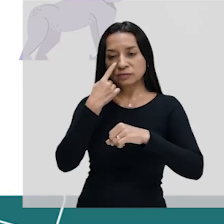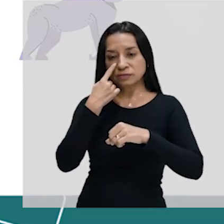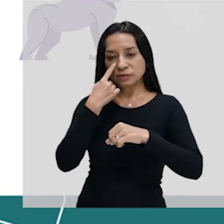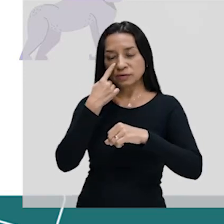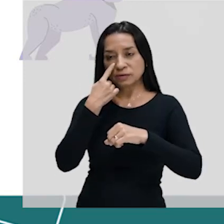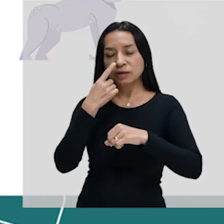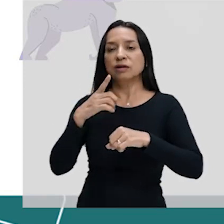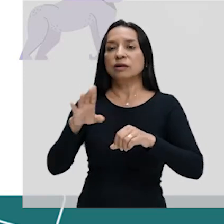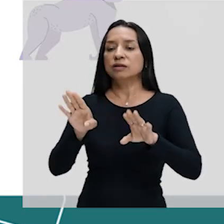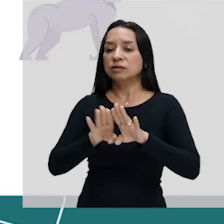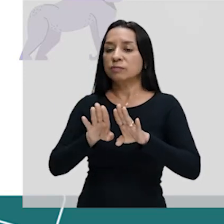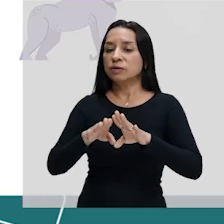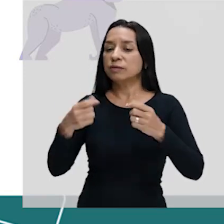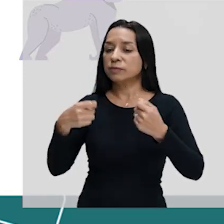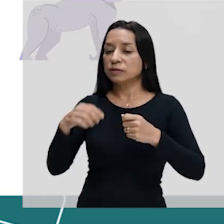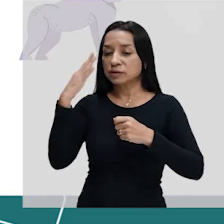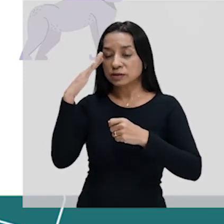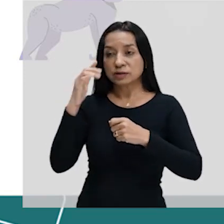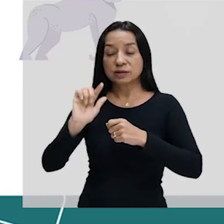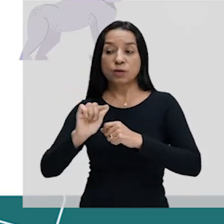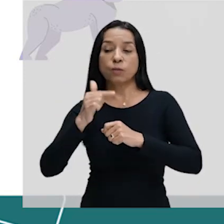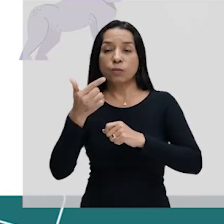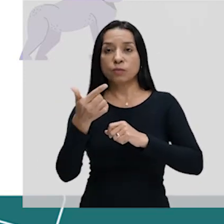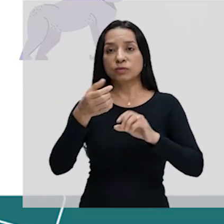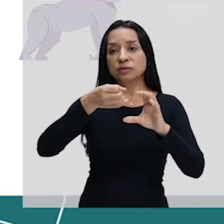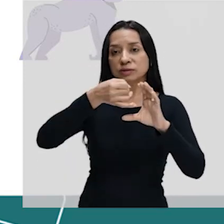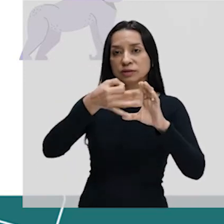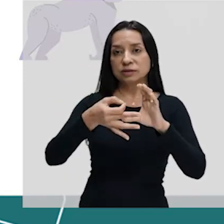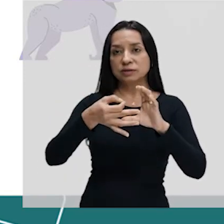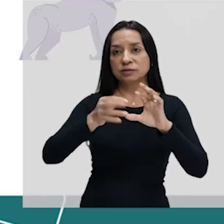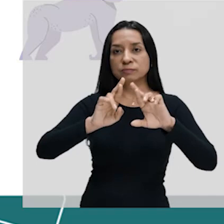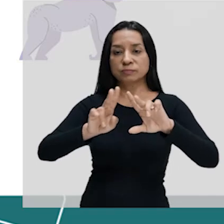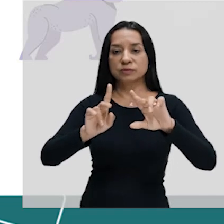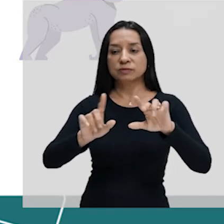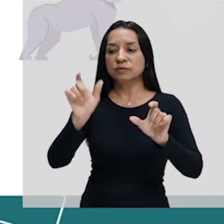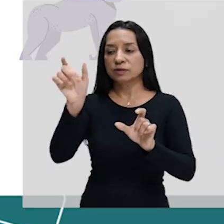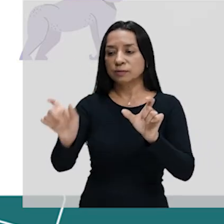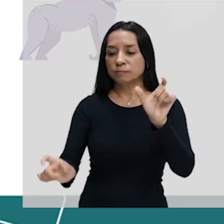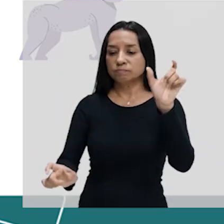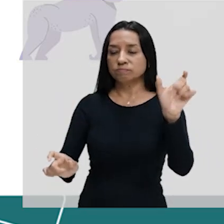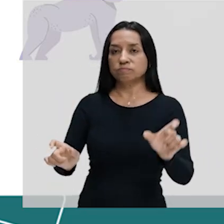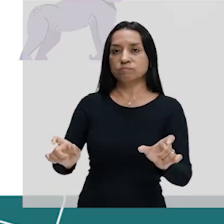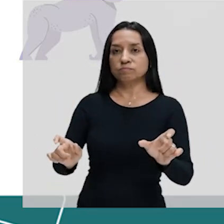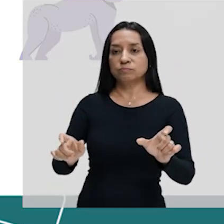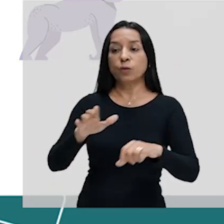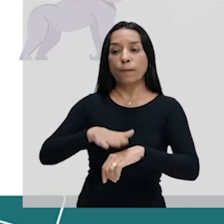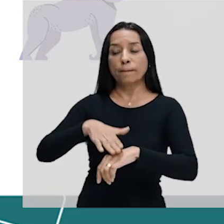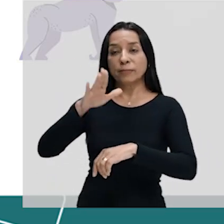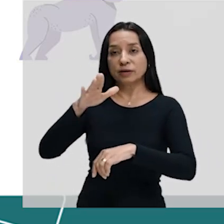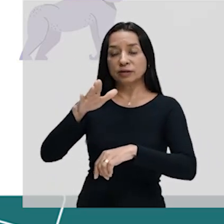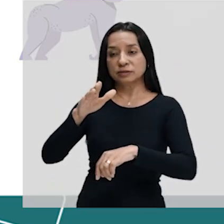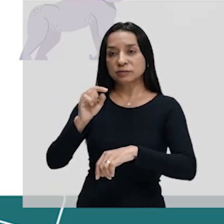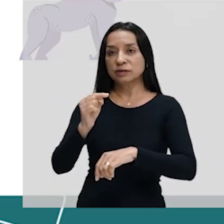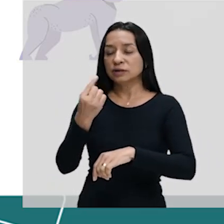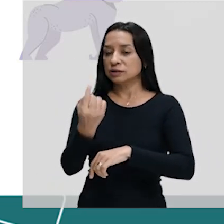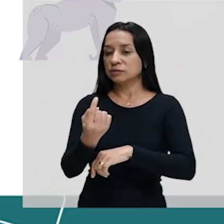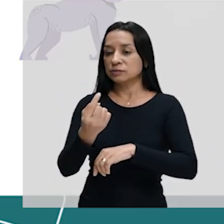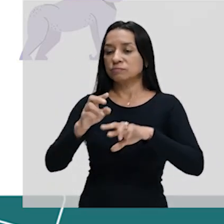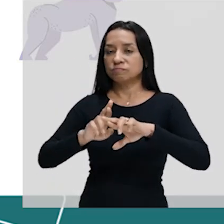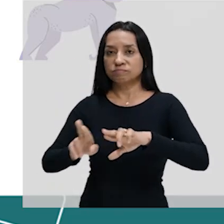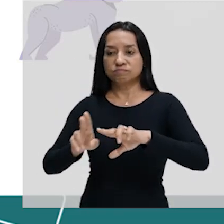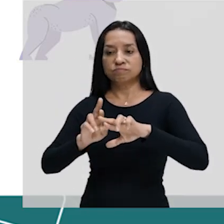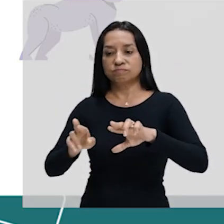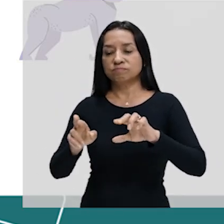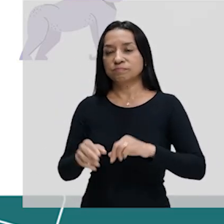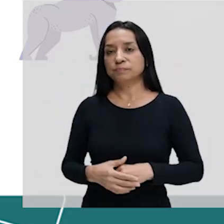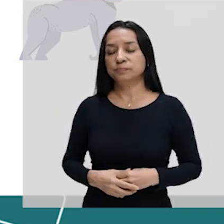levada em consideração outras características para distinguir dois ou mais indivíduos, para saber se ele é ou não são da